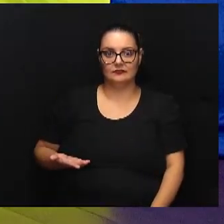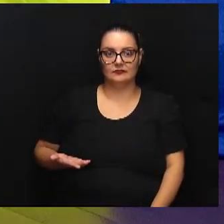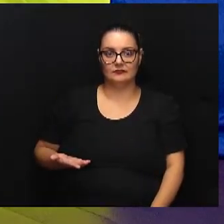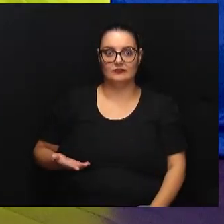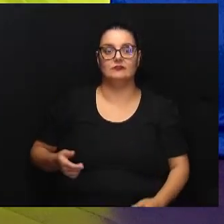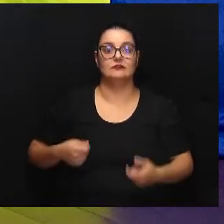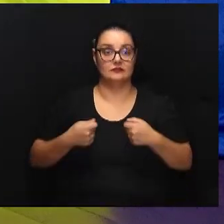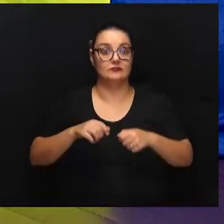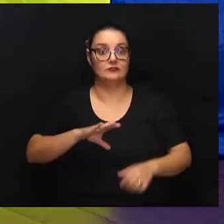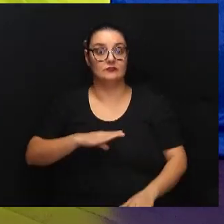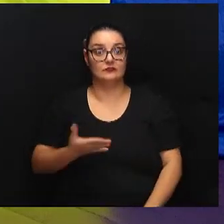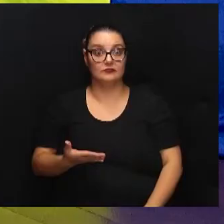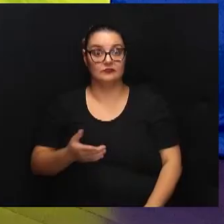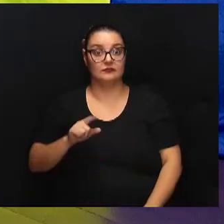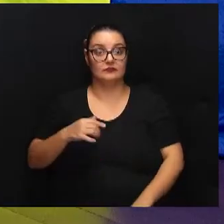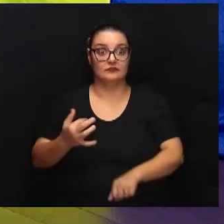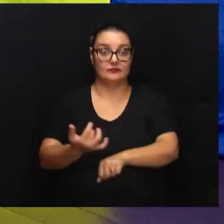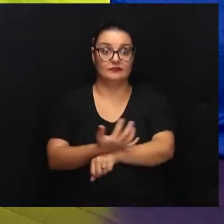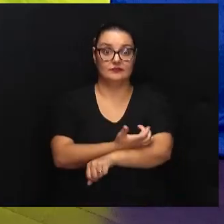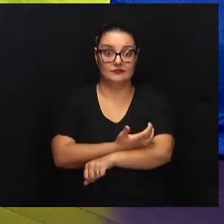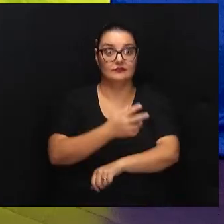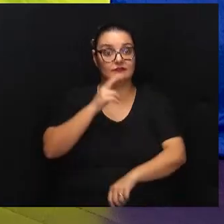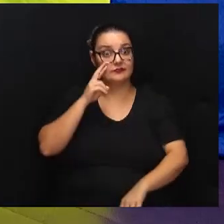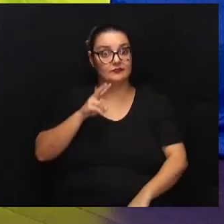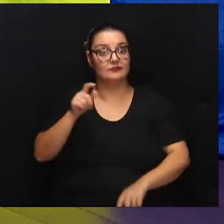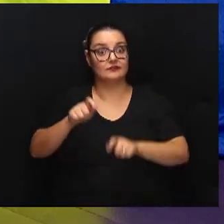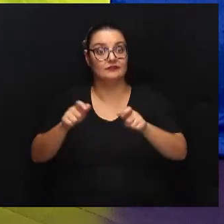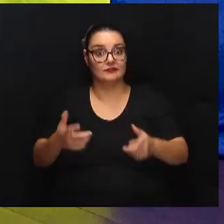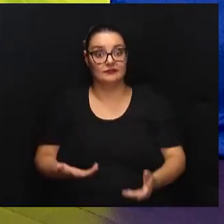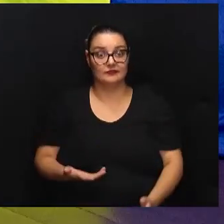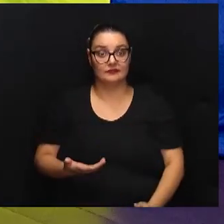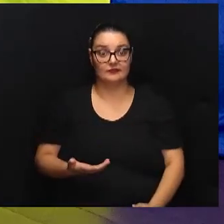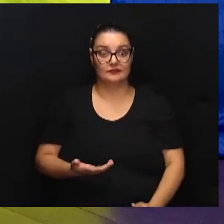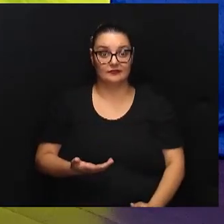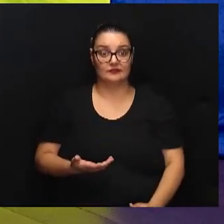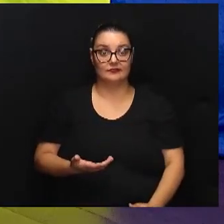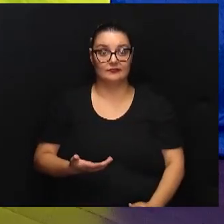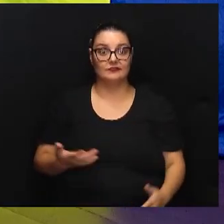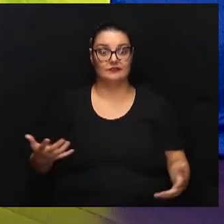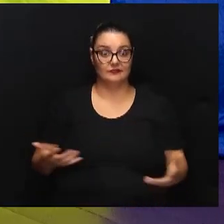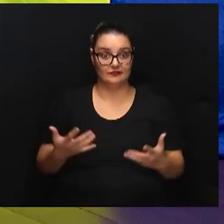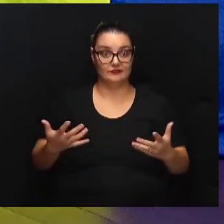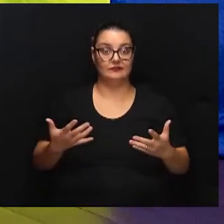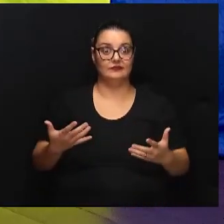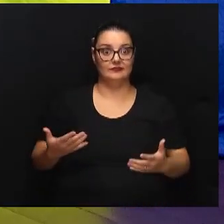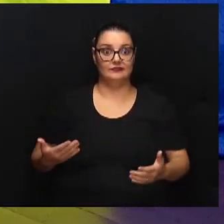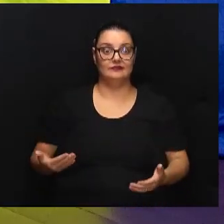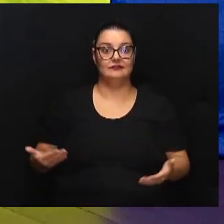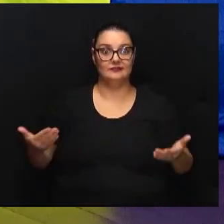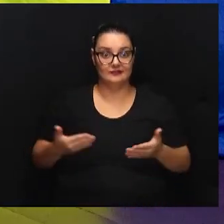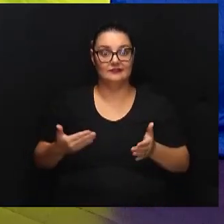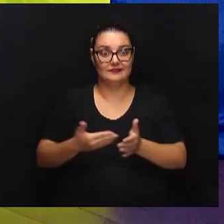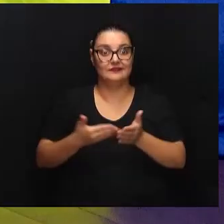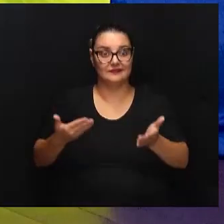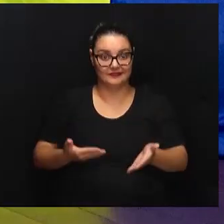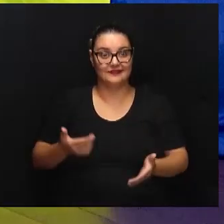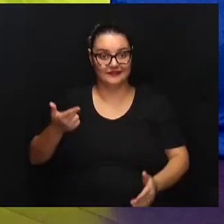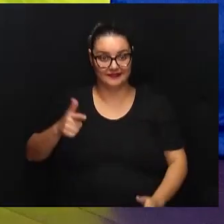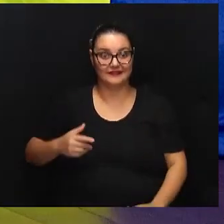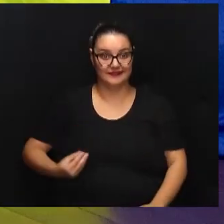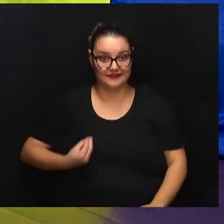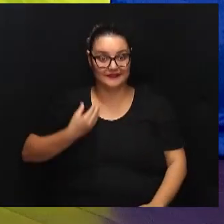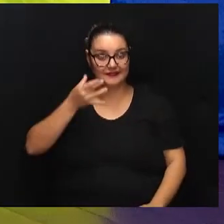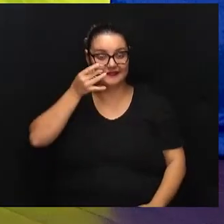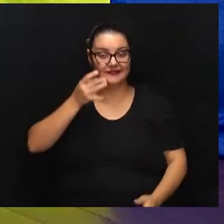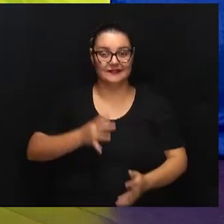que é preciso muita coragem. Então, é muito emocionante ver que essas pessoas ali que me motivaram tanto estão aqui